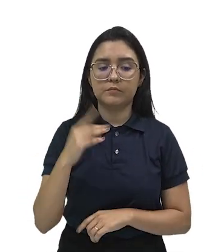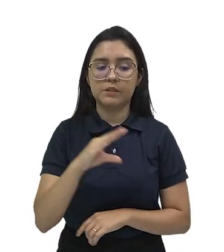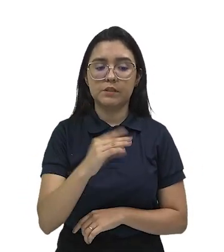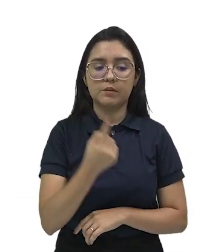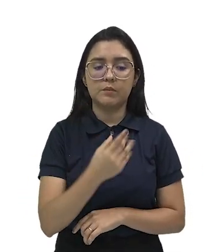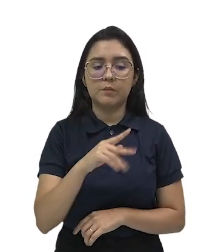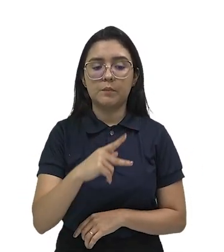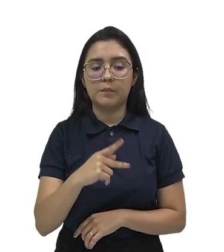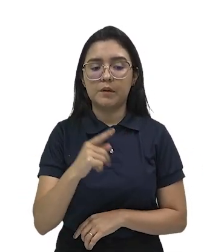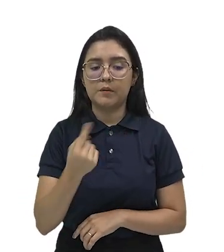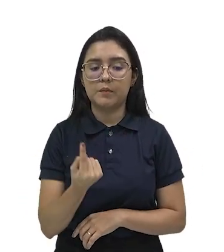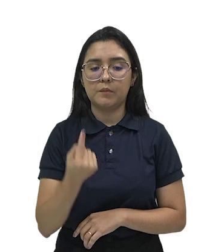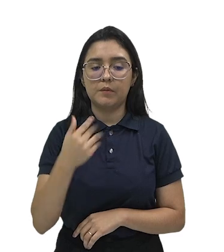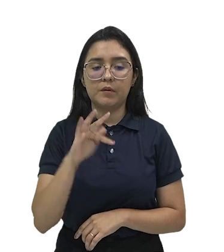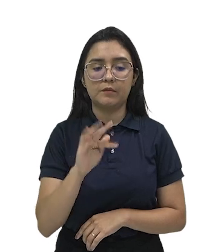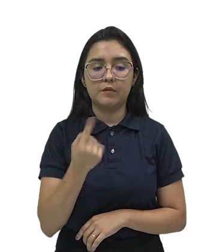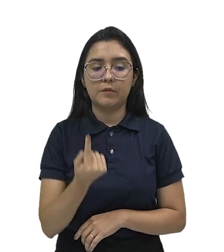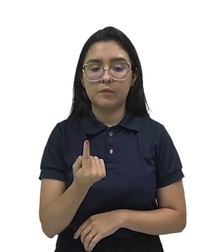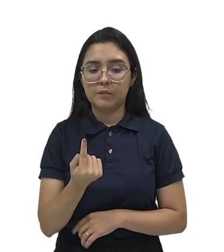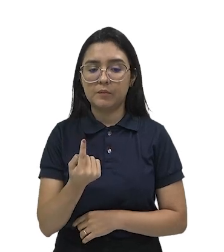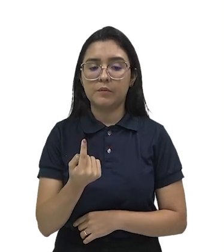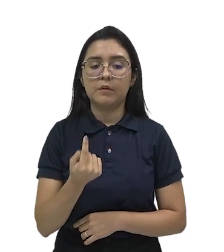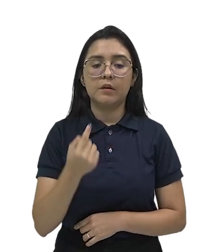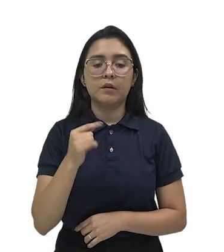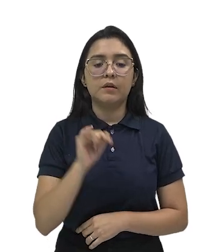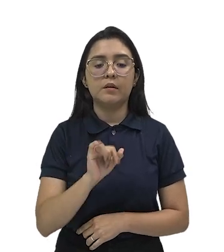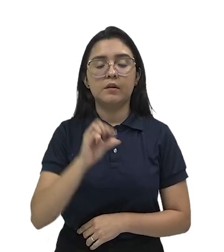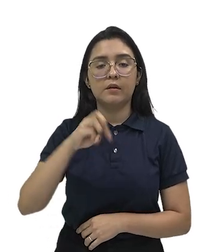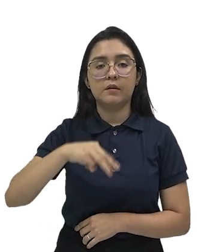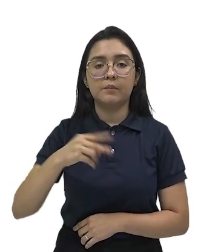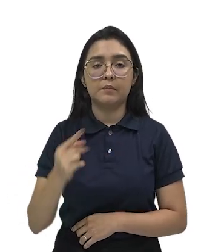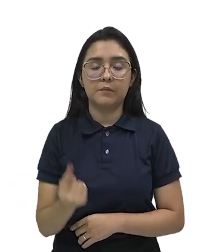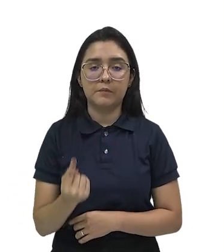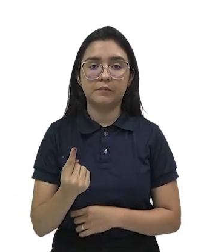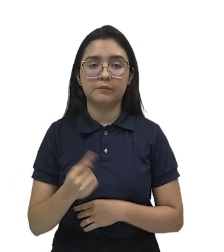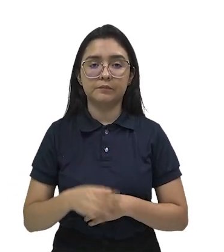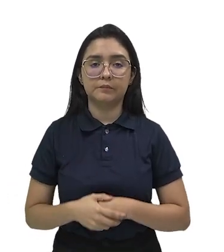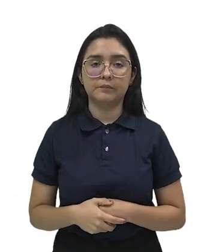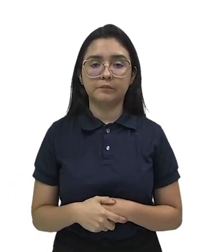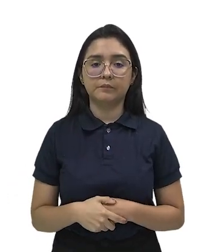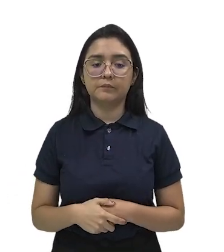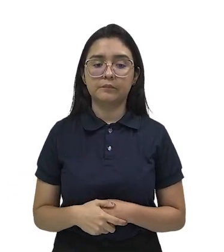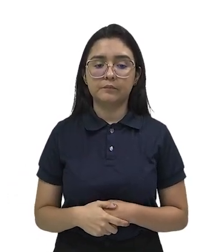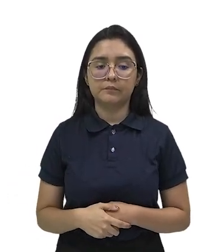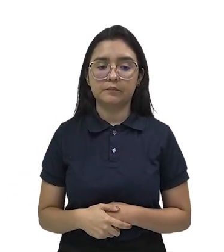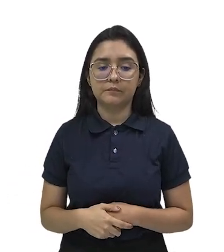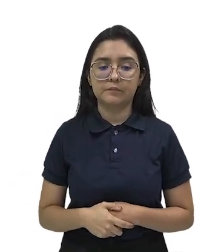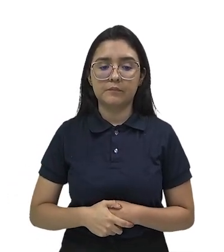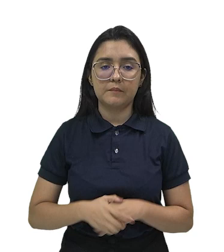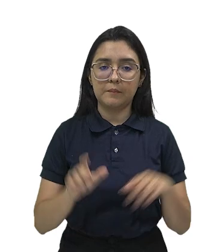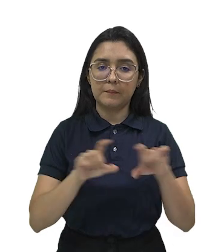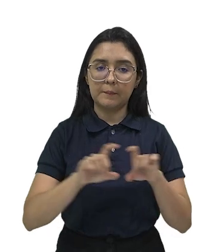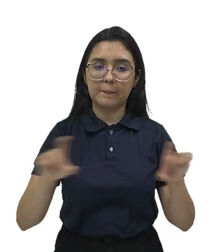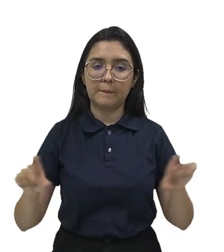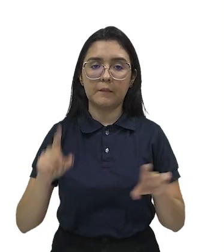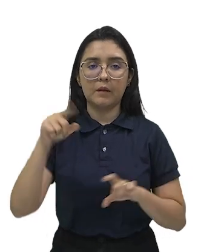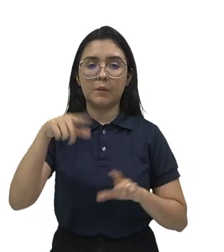C1, P1, F1 e M1, ó.